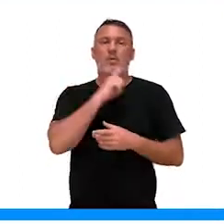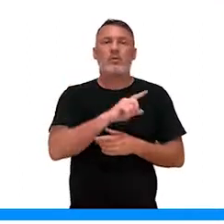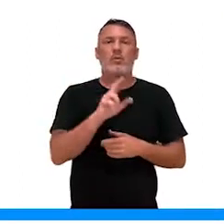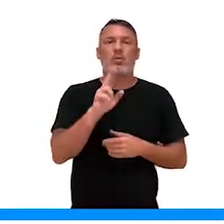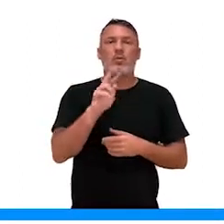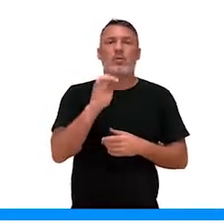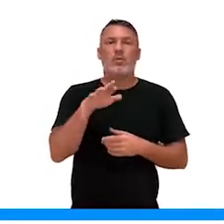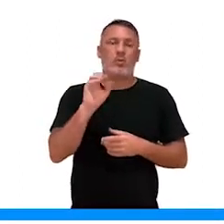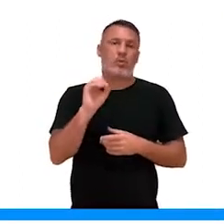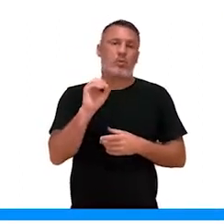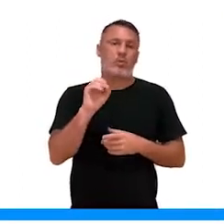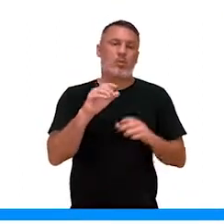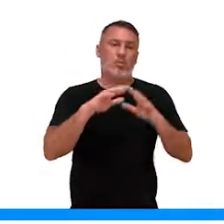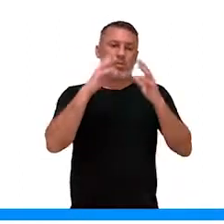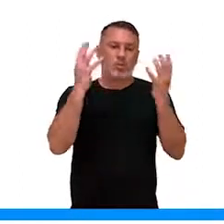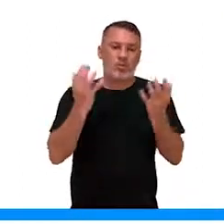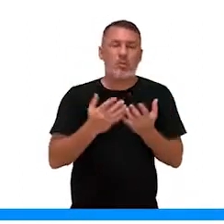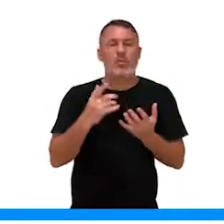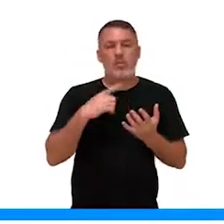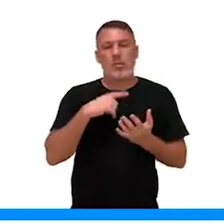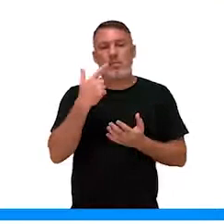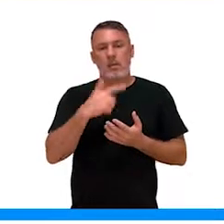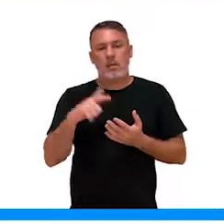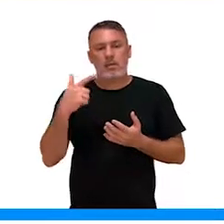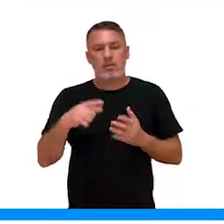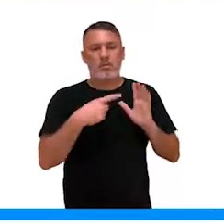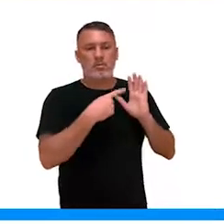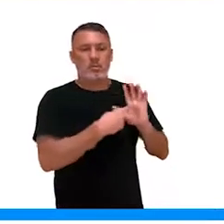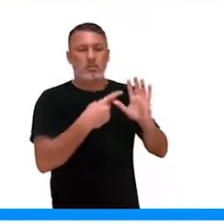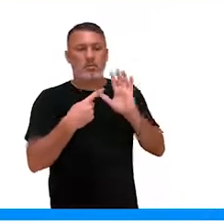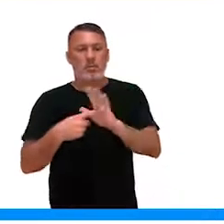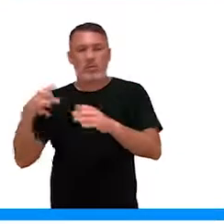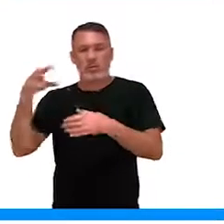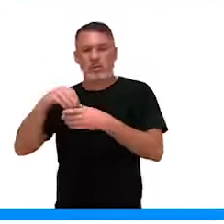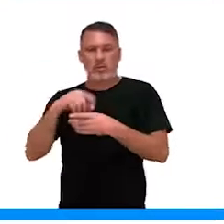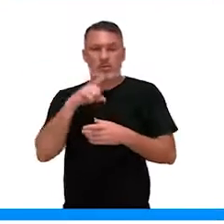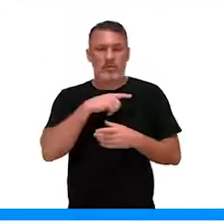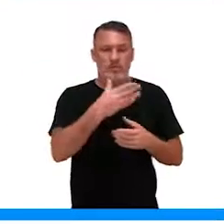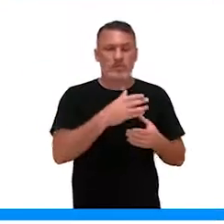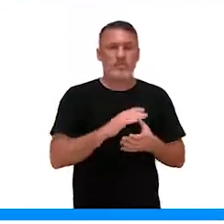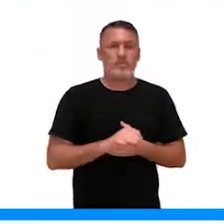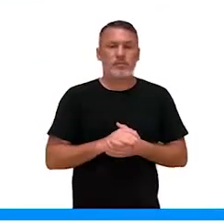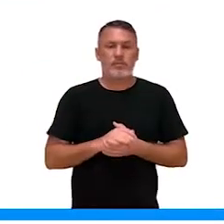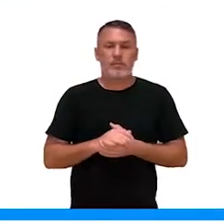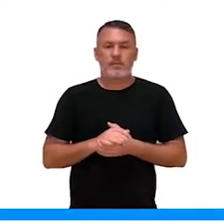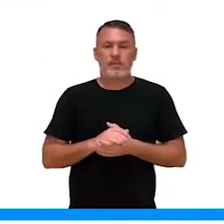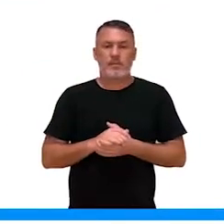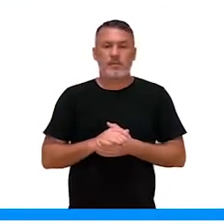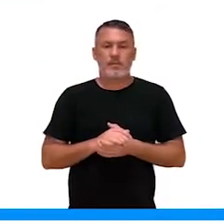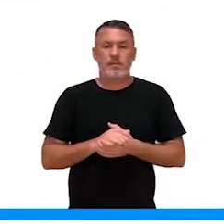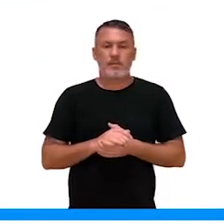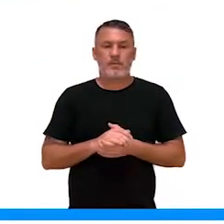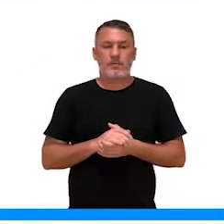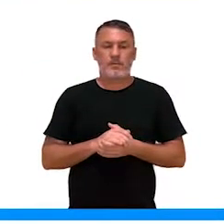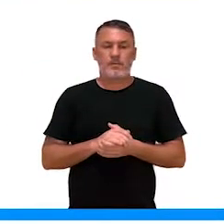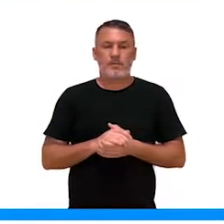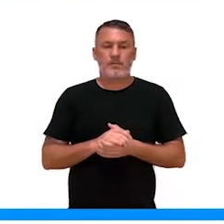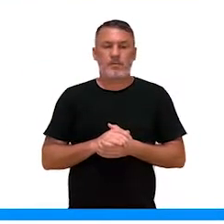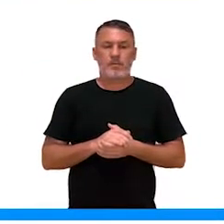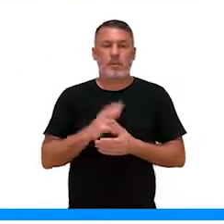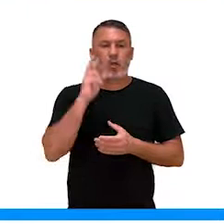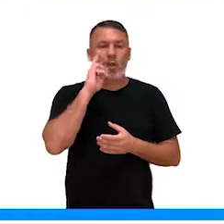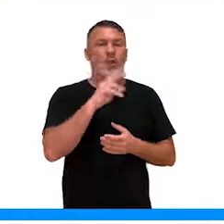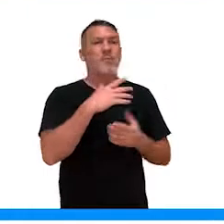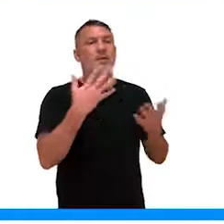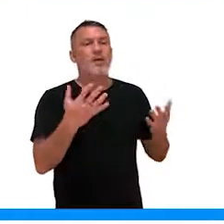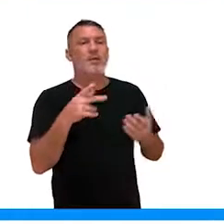até chegar no útero, onde lá no útero vão acontecer outras coisas que a gente já vai ver. Os gêmeos,